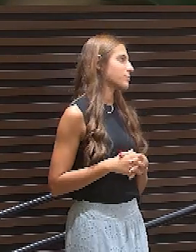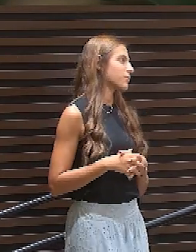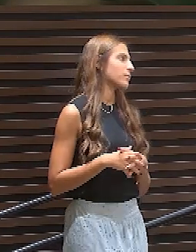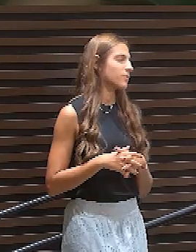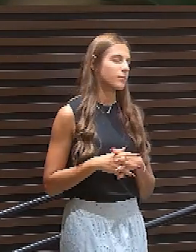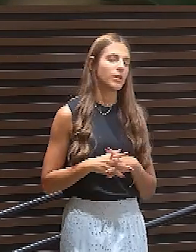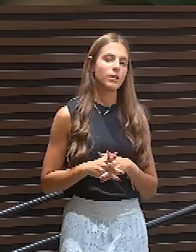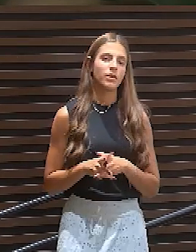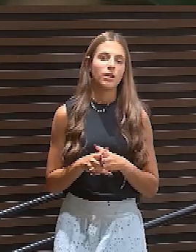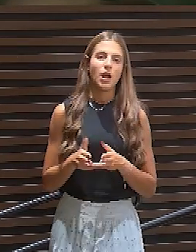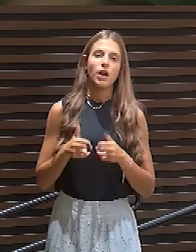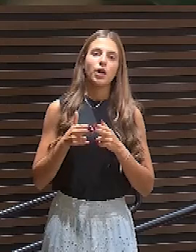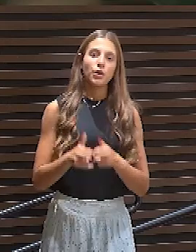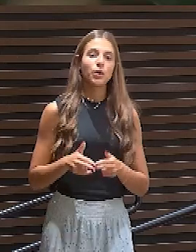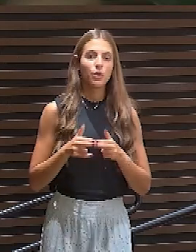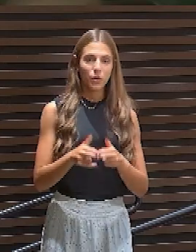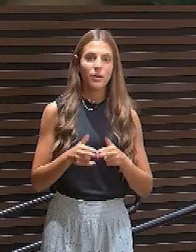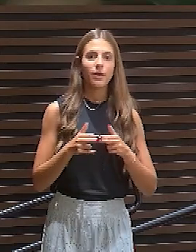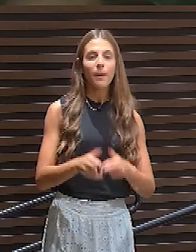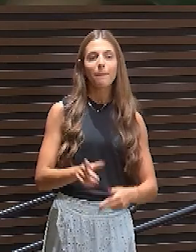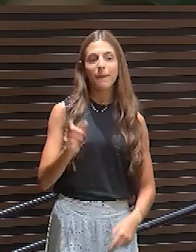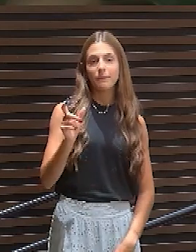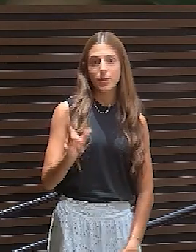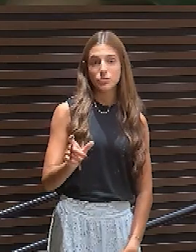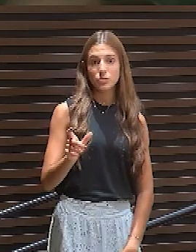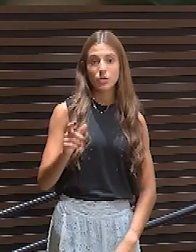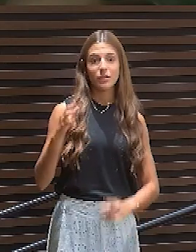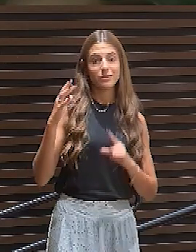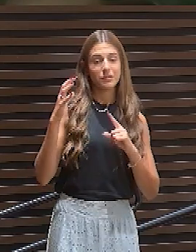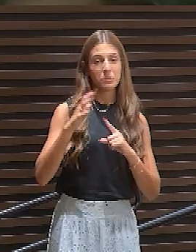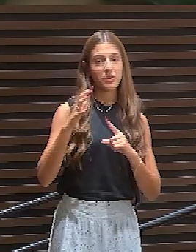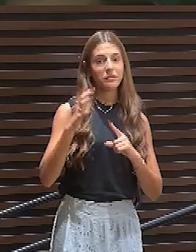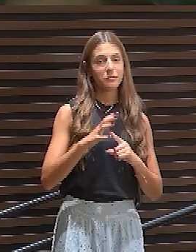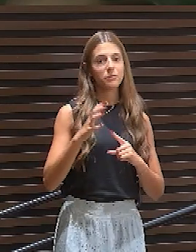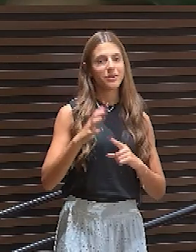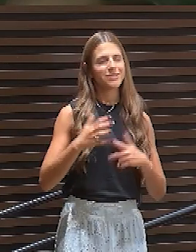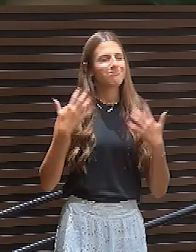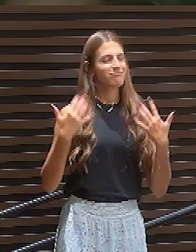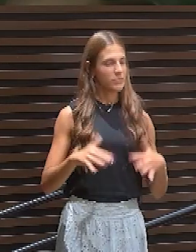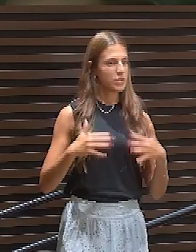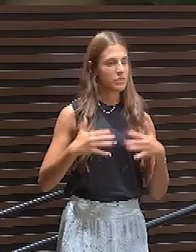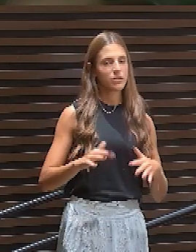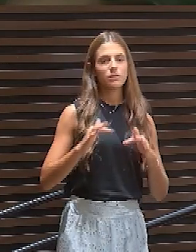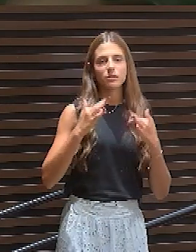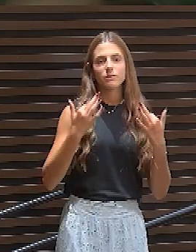Noé foi uma pessoa que teve uma influência muito grande com a sua família.